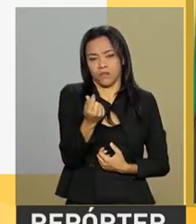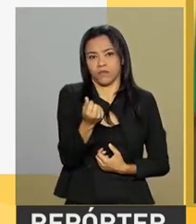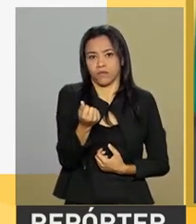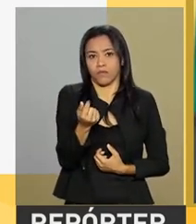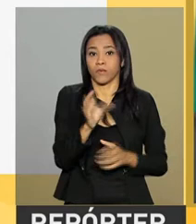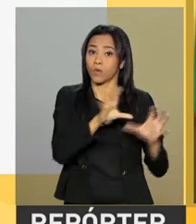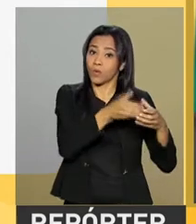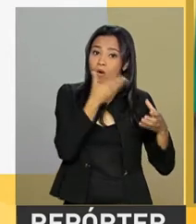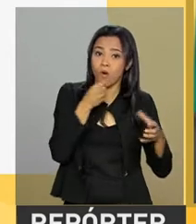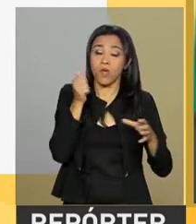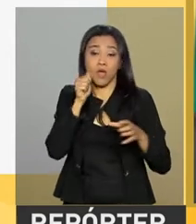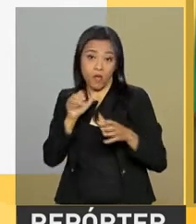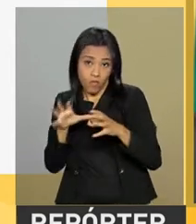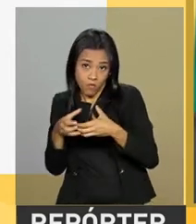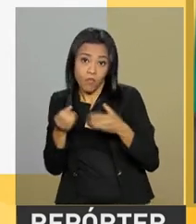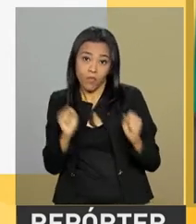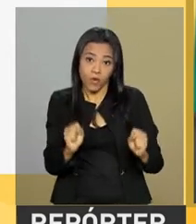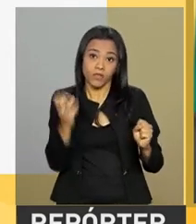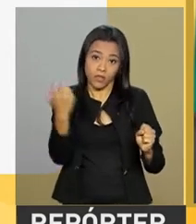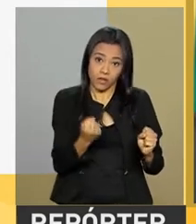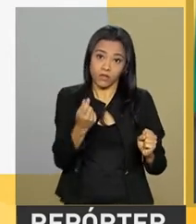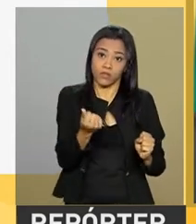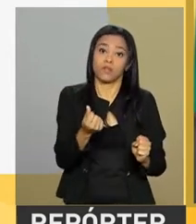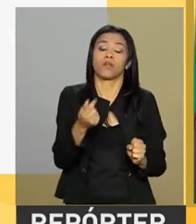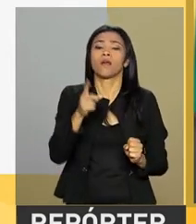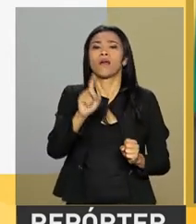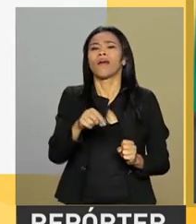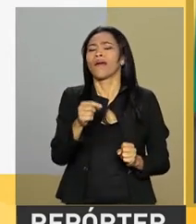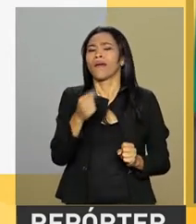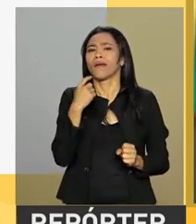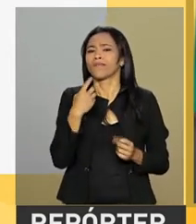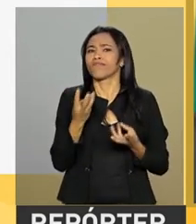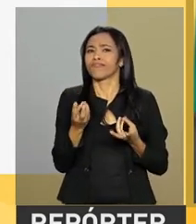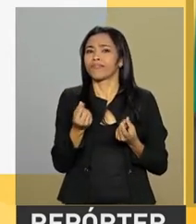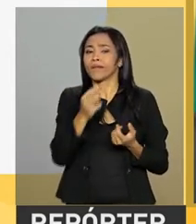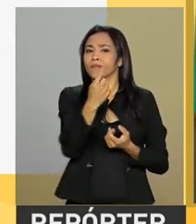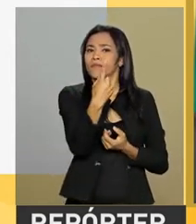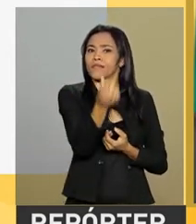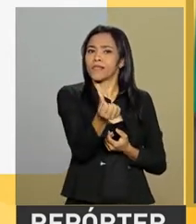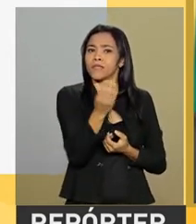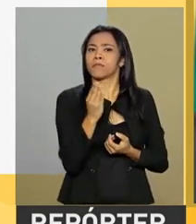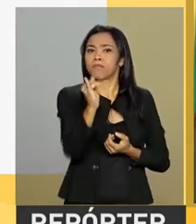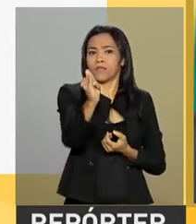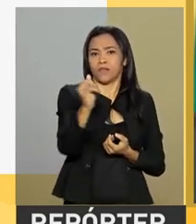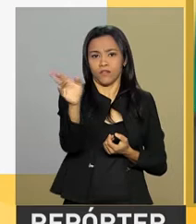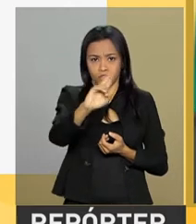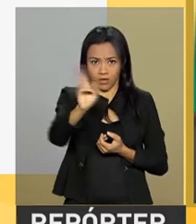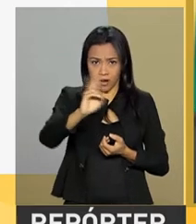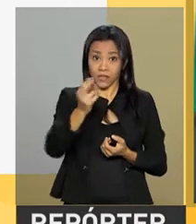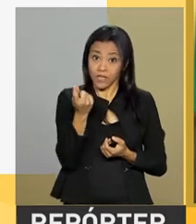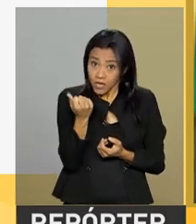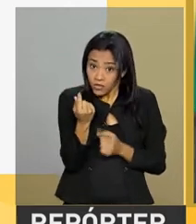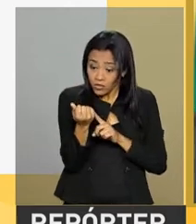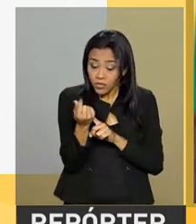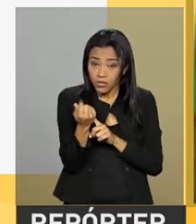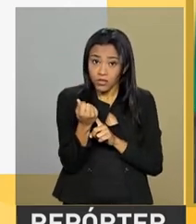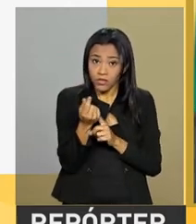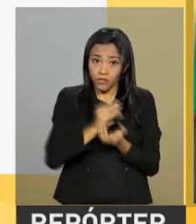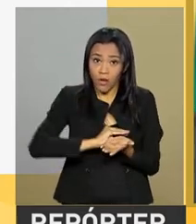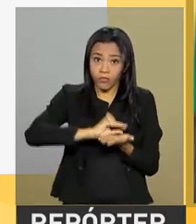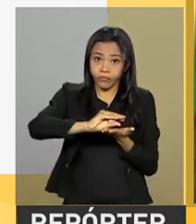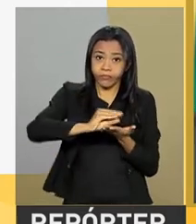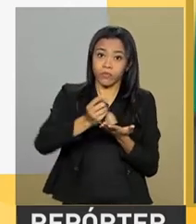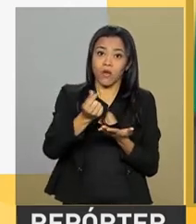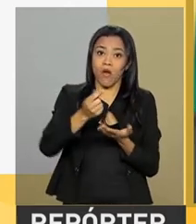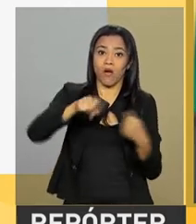nós estamos imaginando que são cerca de 16 bilhões de reais que vão também fazer